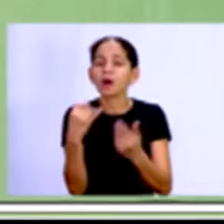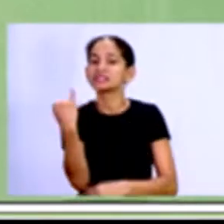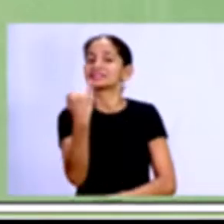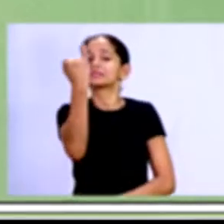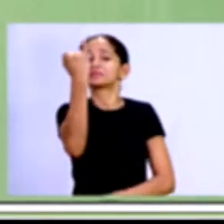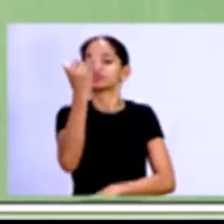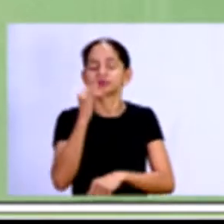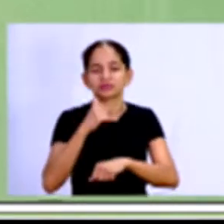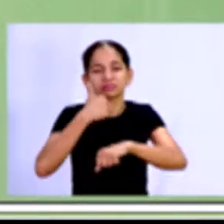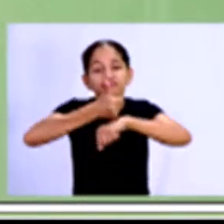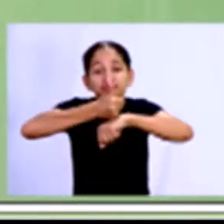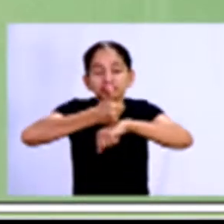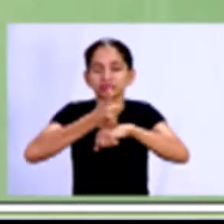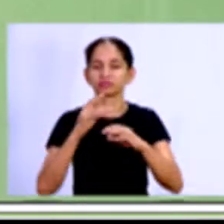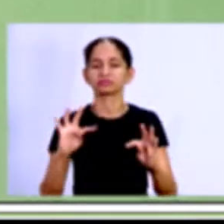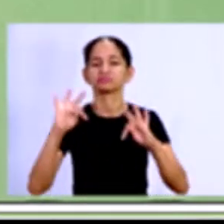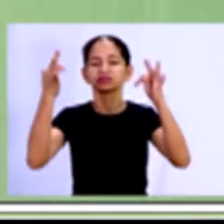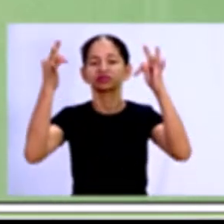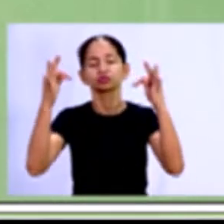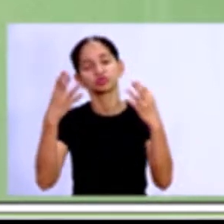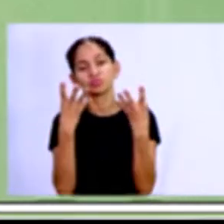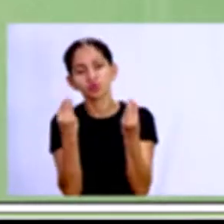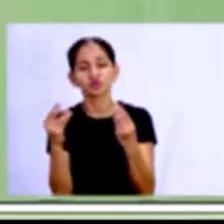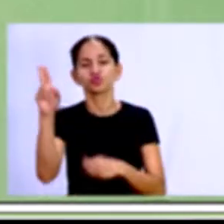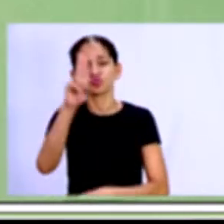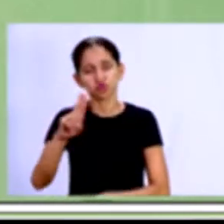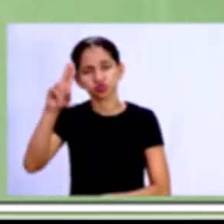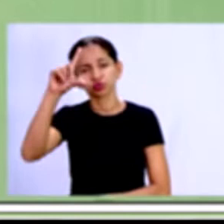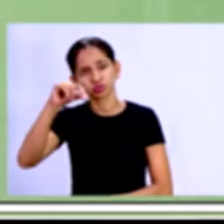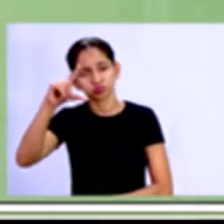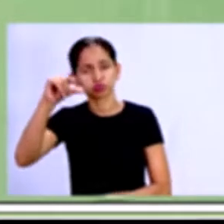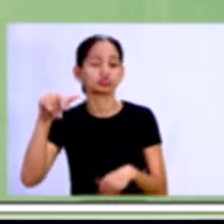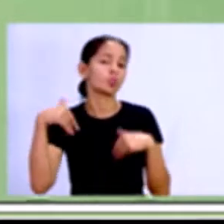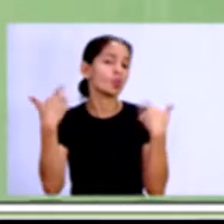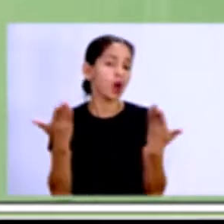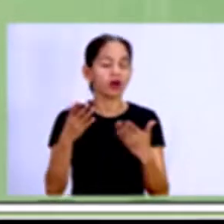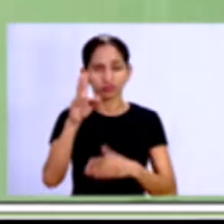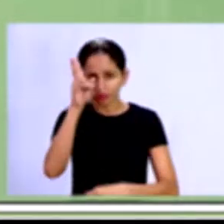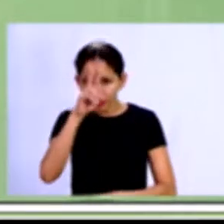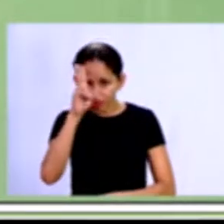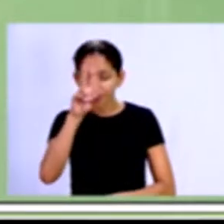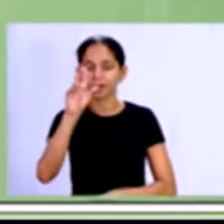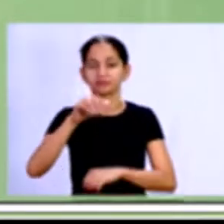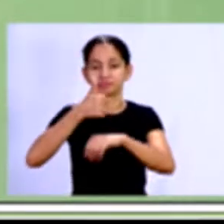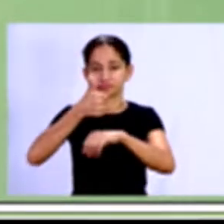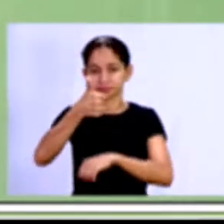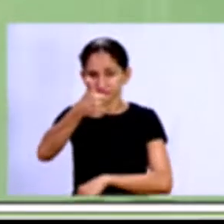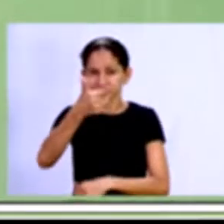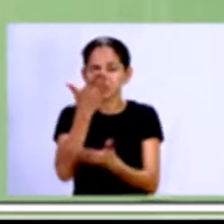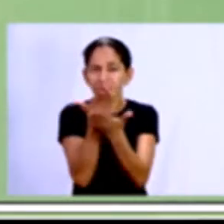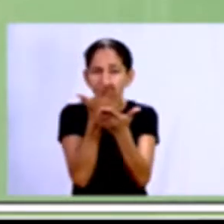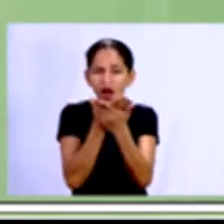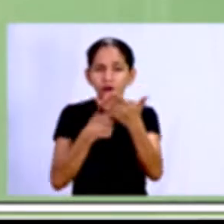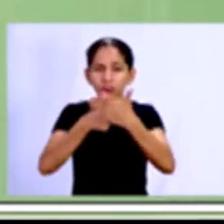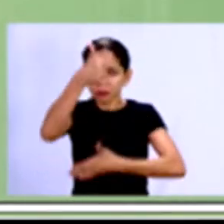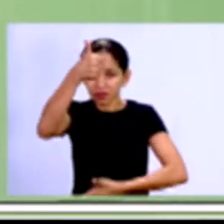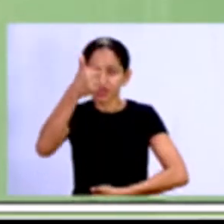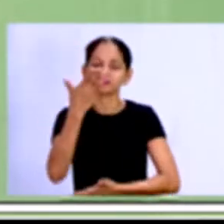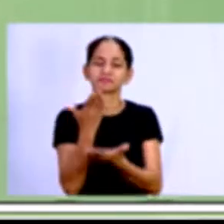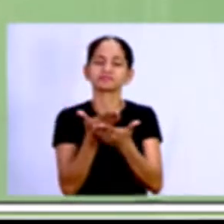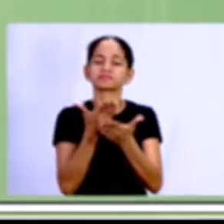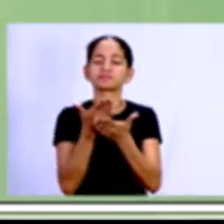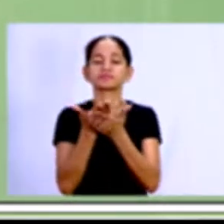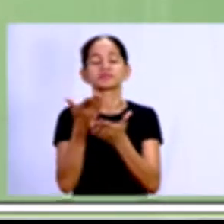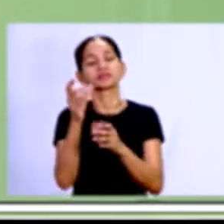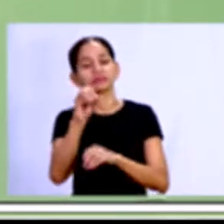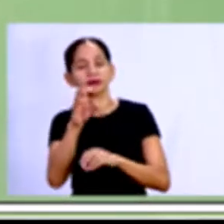dessas TICs em um curso EAD? Você lembra que na primeira aula sobre as concepções de educação à